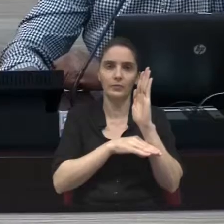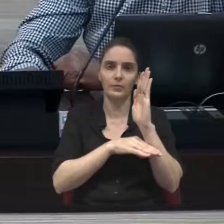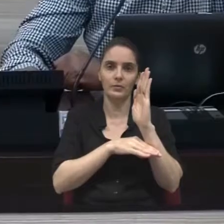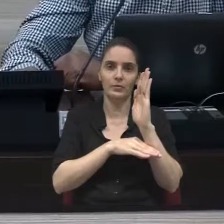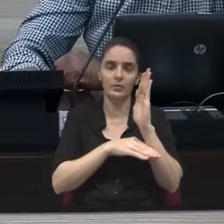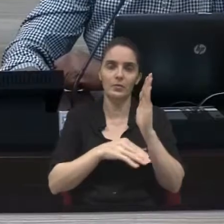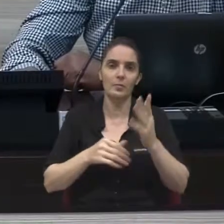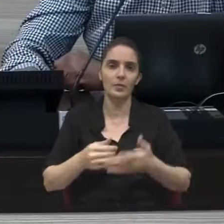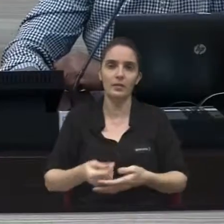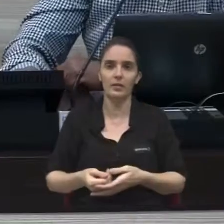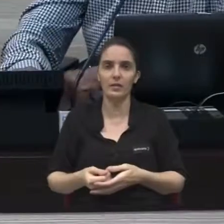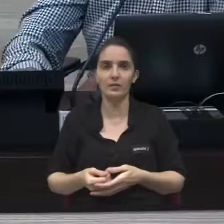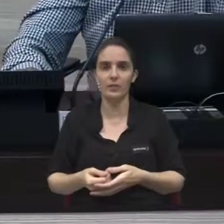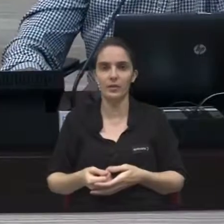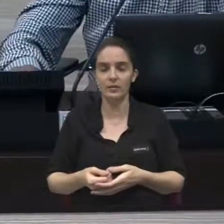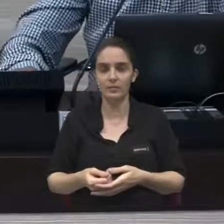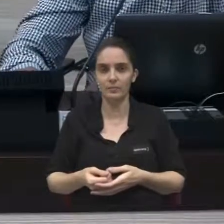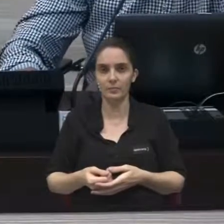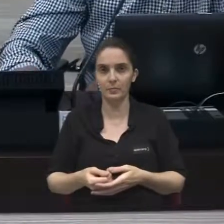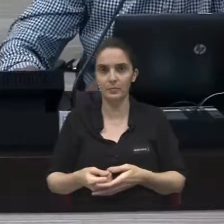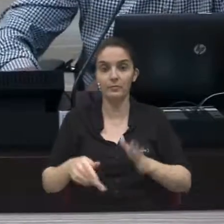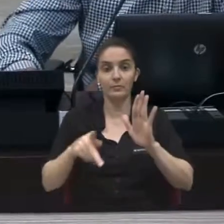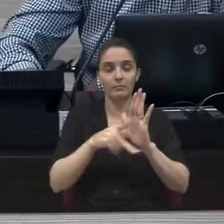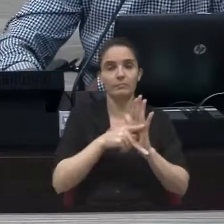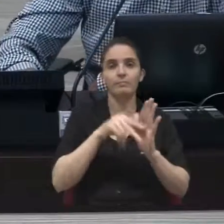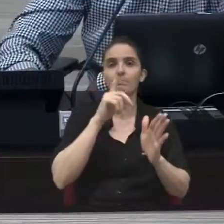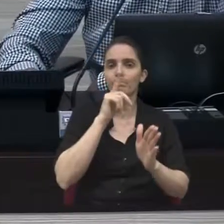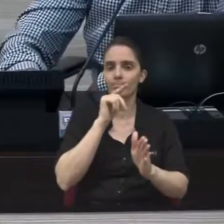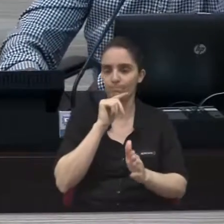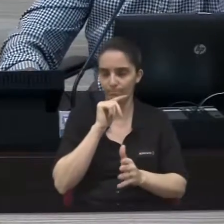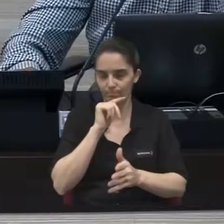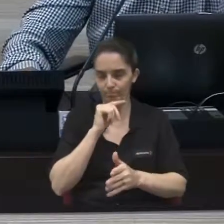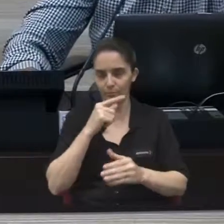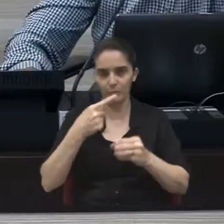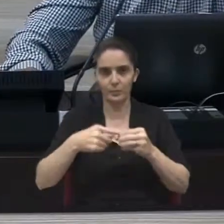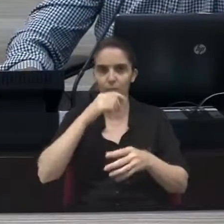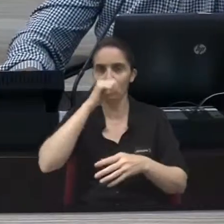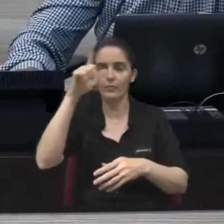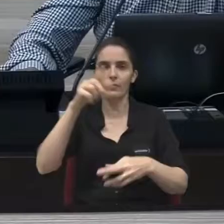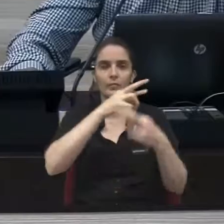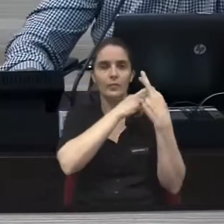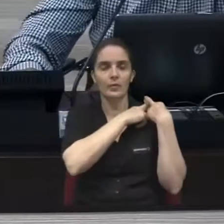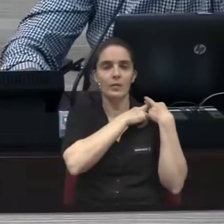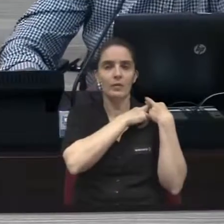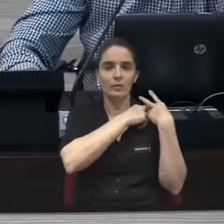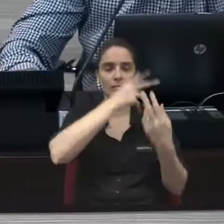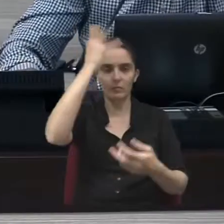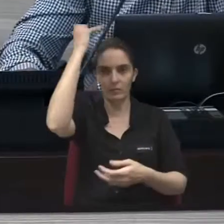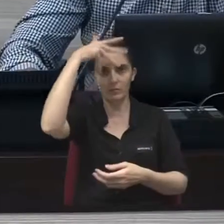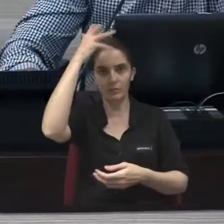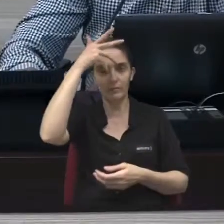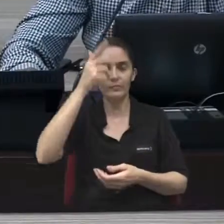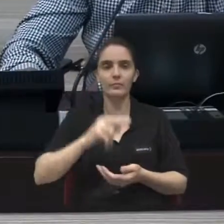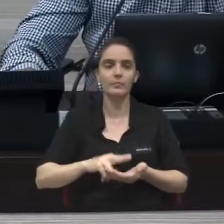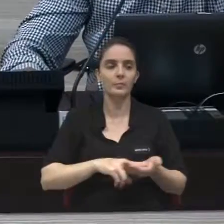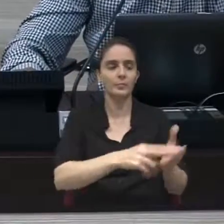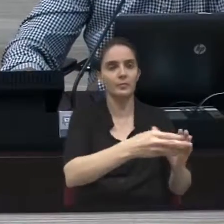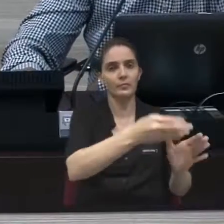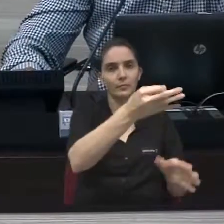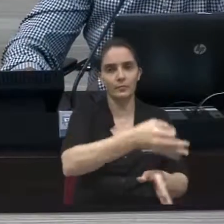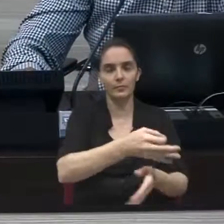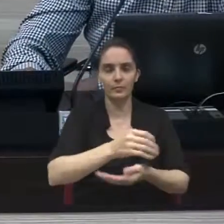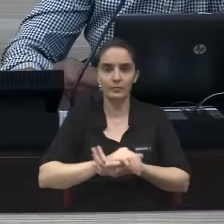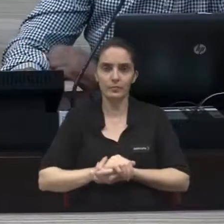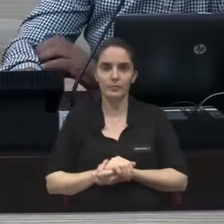de efluentes tratados e da outras providências. Autoria vereadora Érica Tanque. As